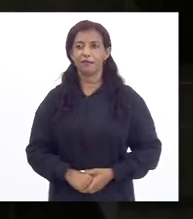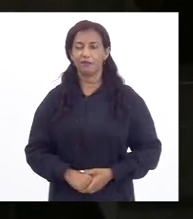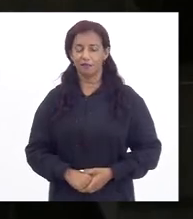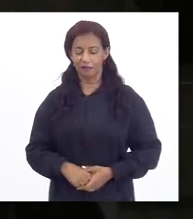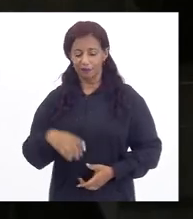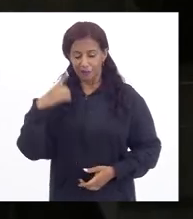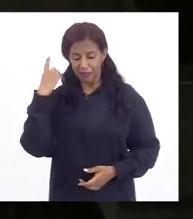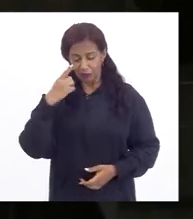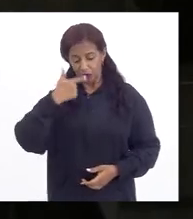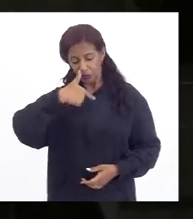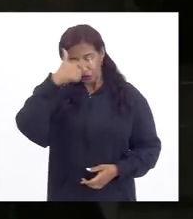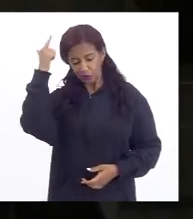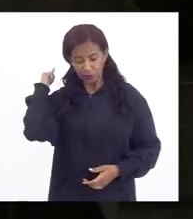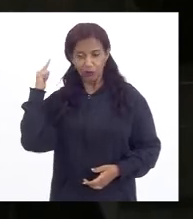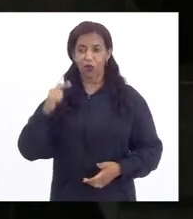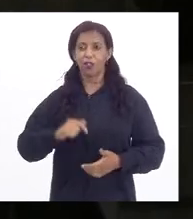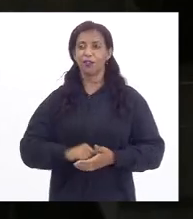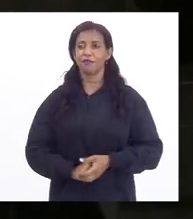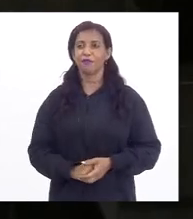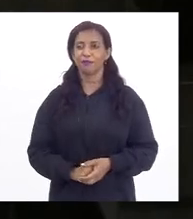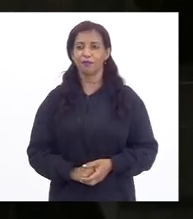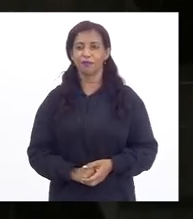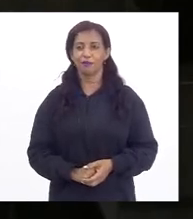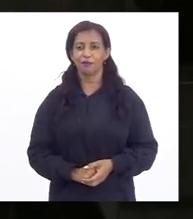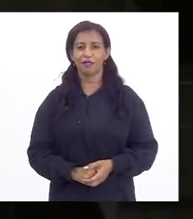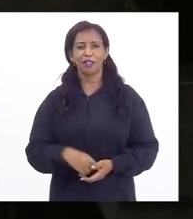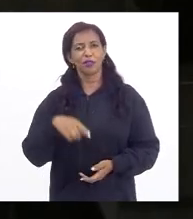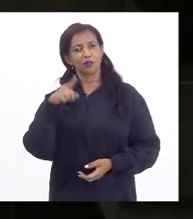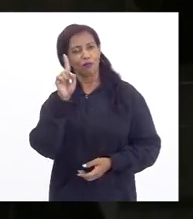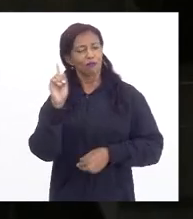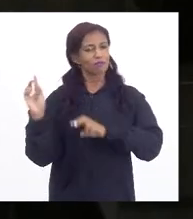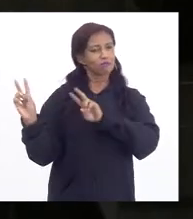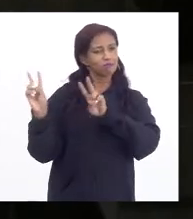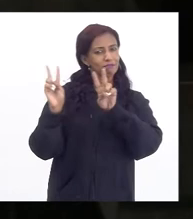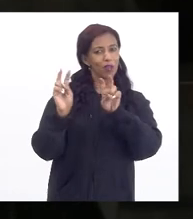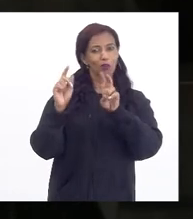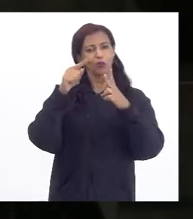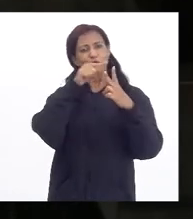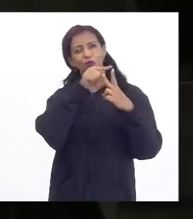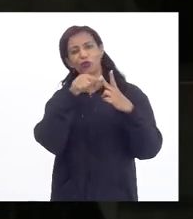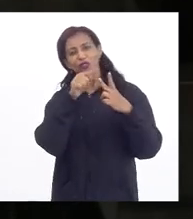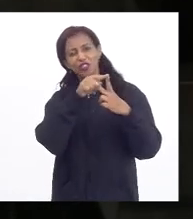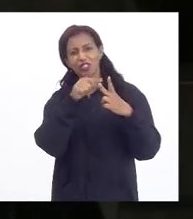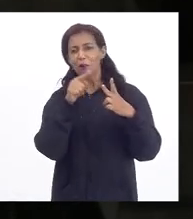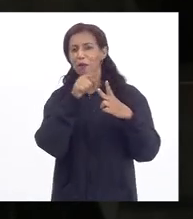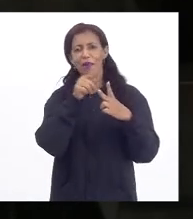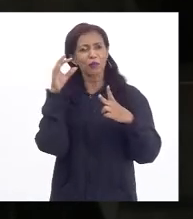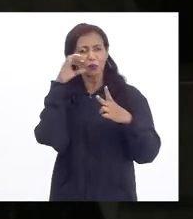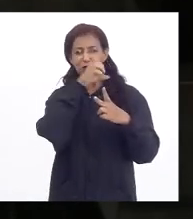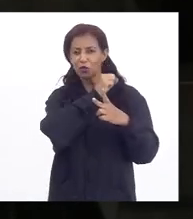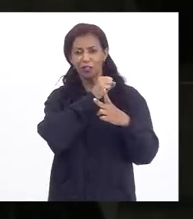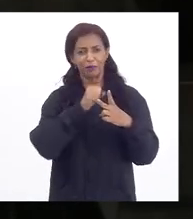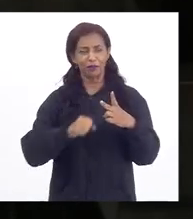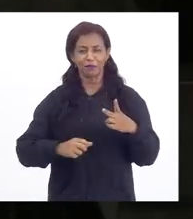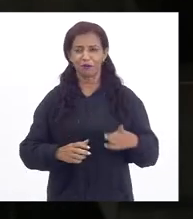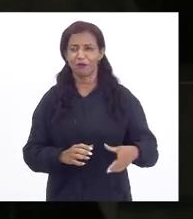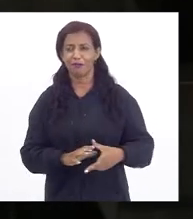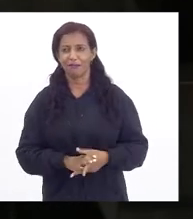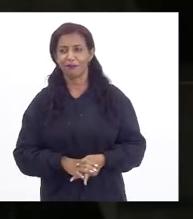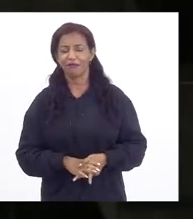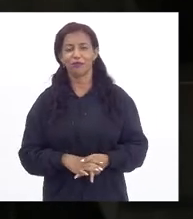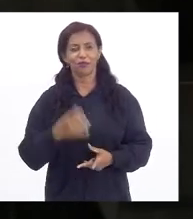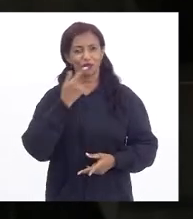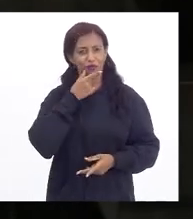Deputado Luiz Paulo, eu quero aqui fazer uma abordagem sobre dois temas. O primeiro, muito rapidamente. Ontem